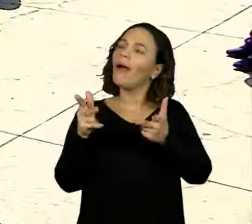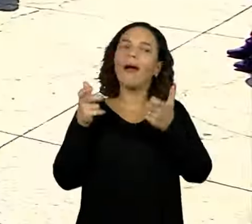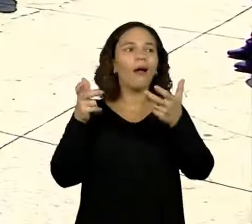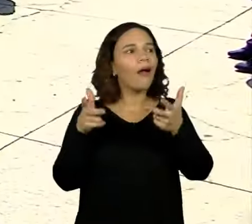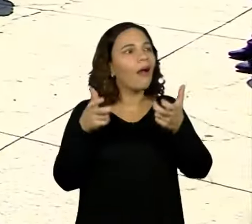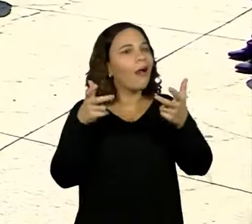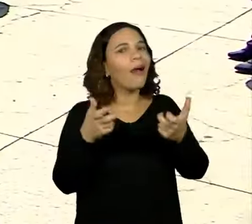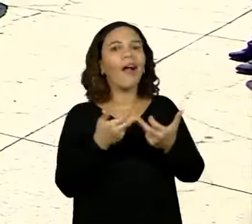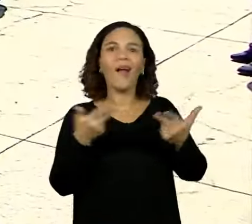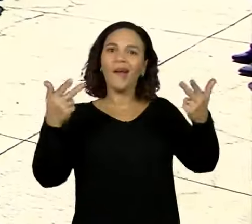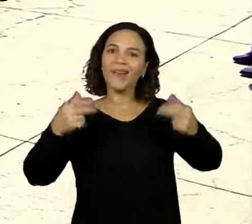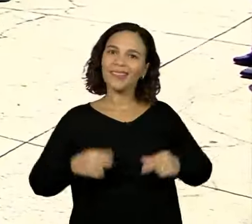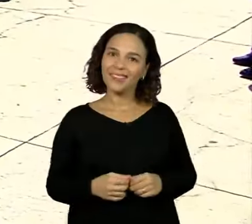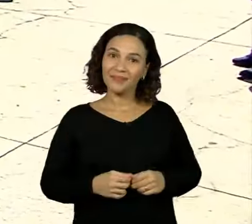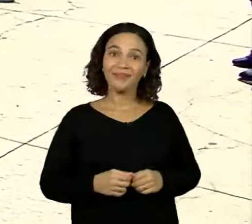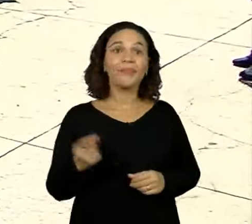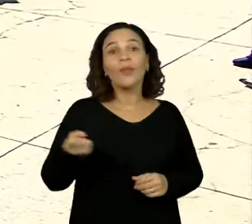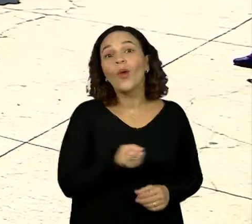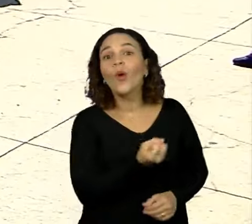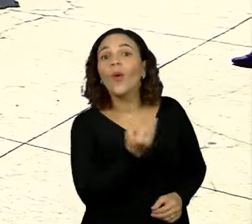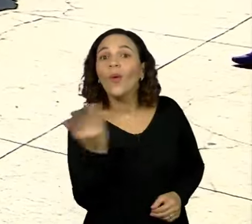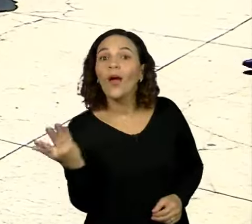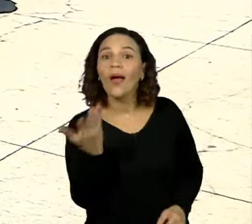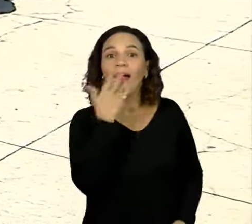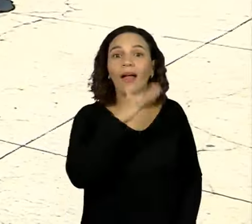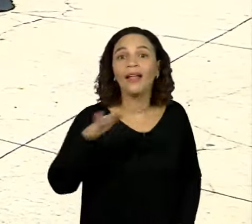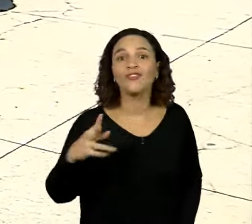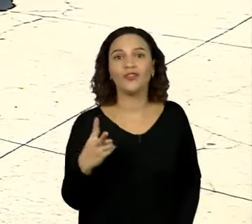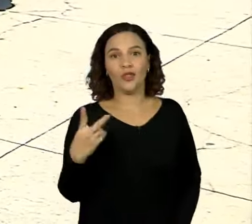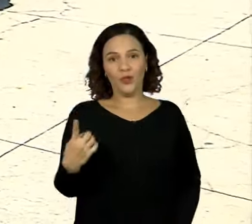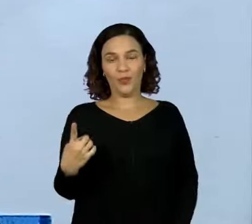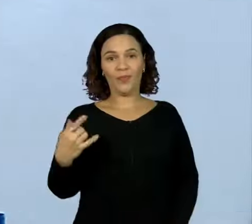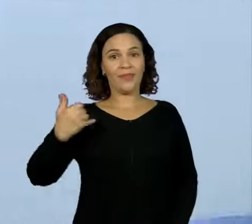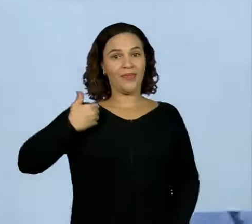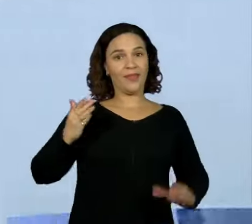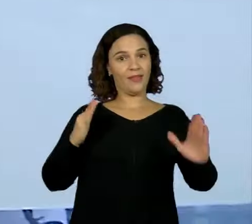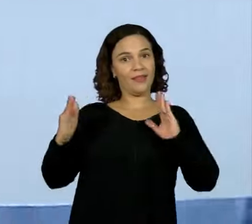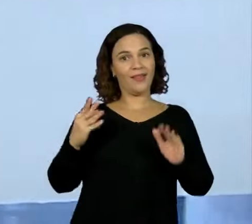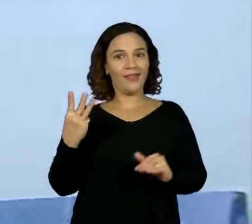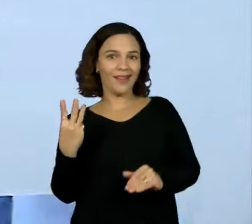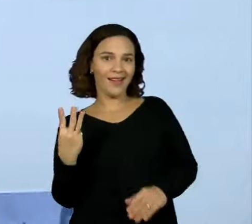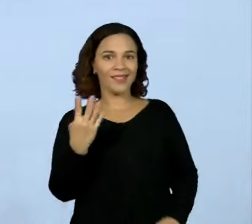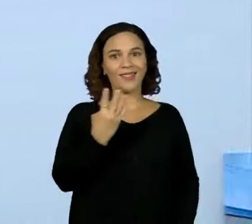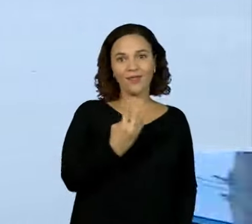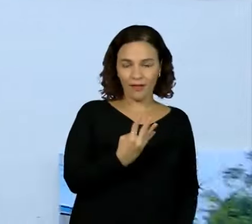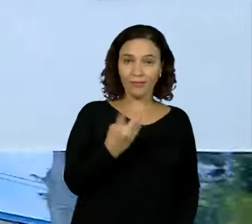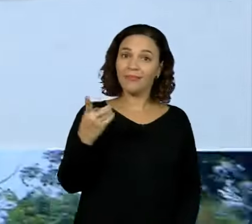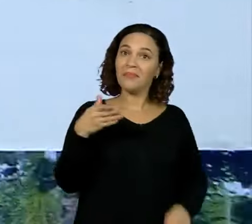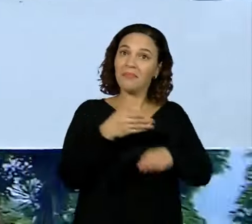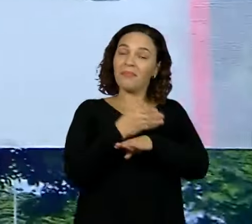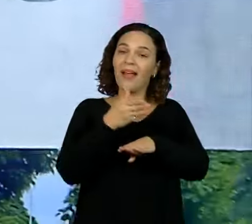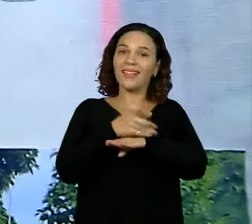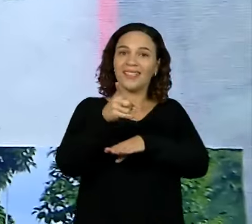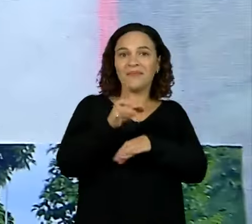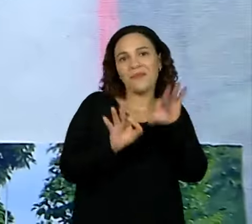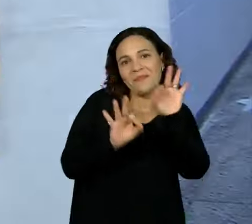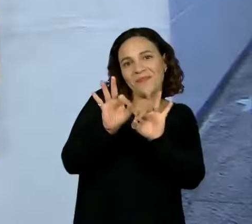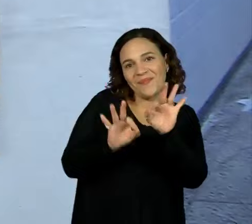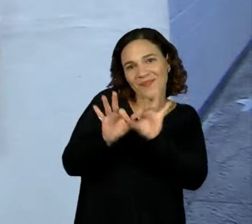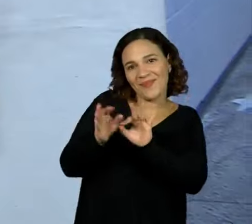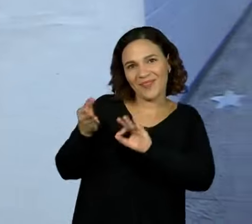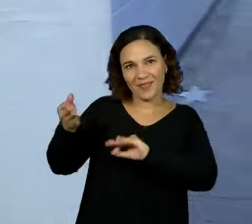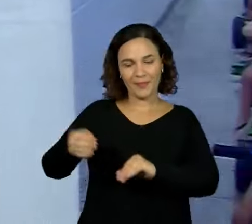coisas. 21 crianças entre 13 e 4 anos participam do projeto Motocas no